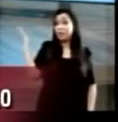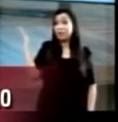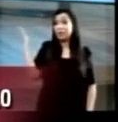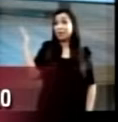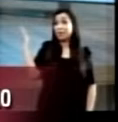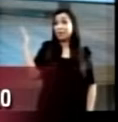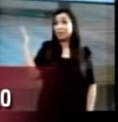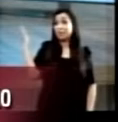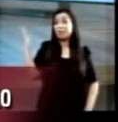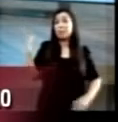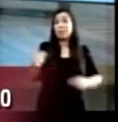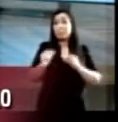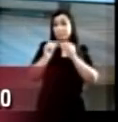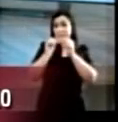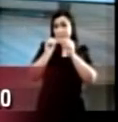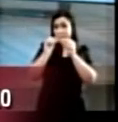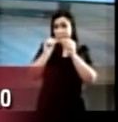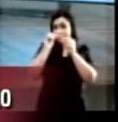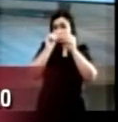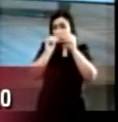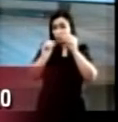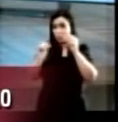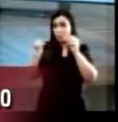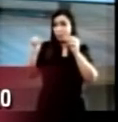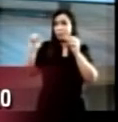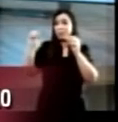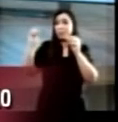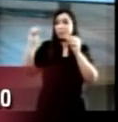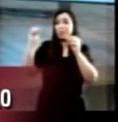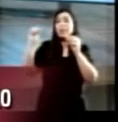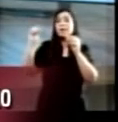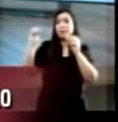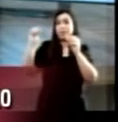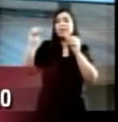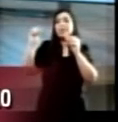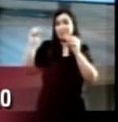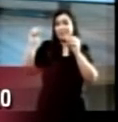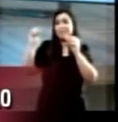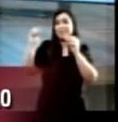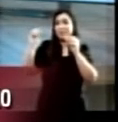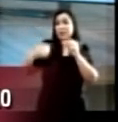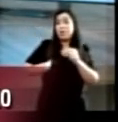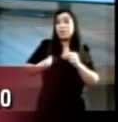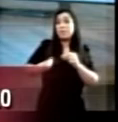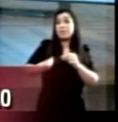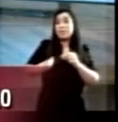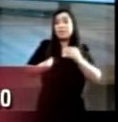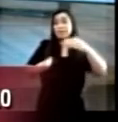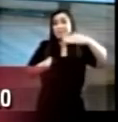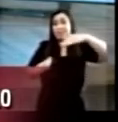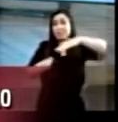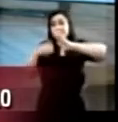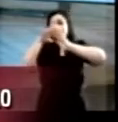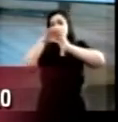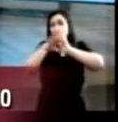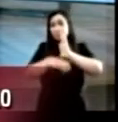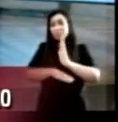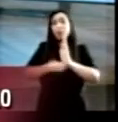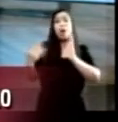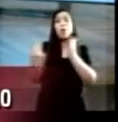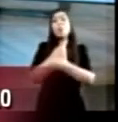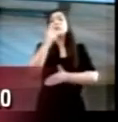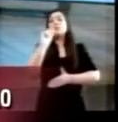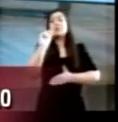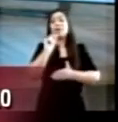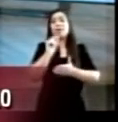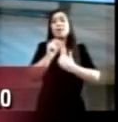ponta lá. Aqui, nós estávamos aqui quando eu falei. em queda. Olha o que aconteceu, ela